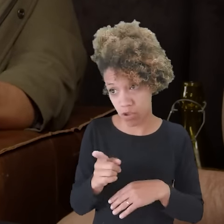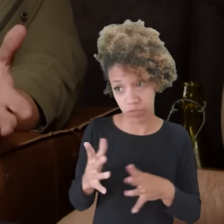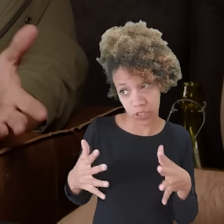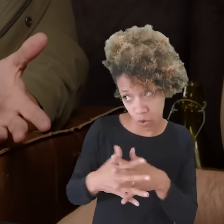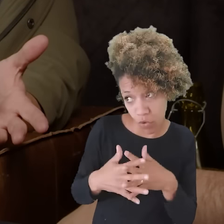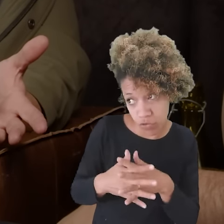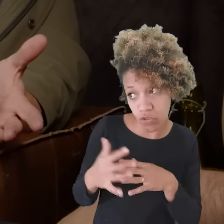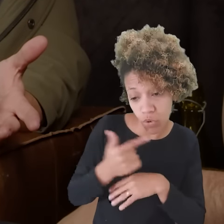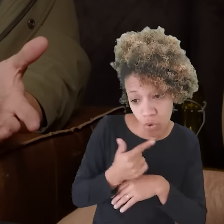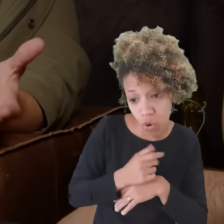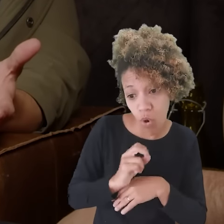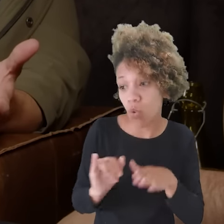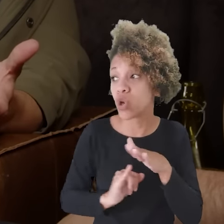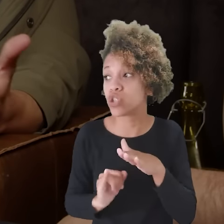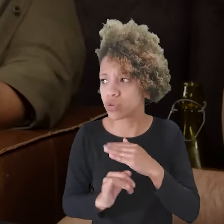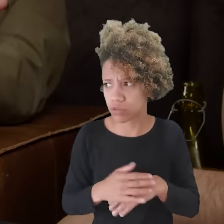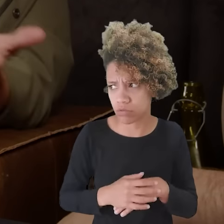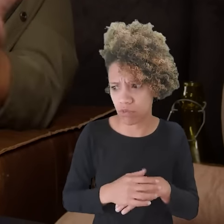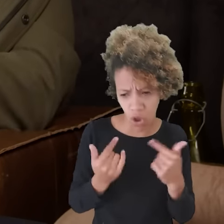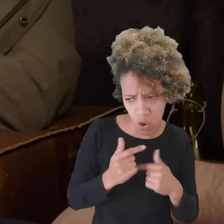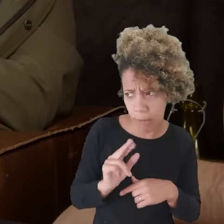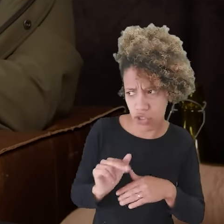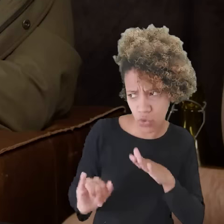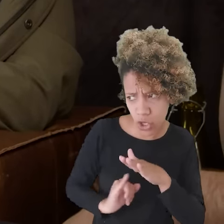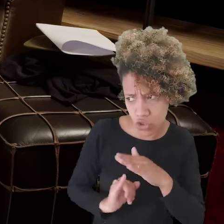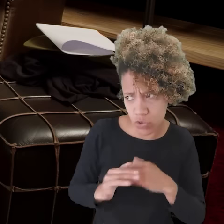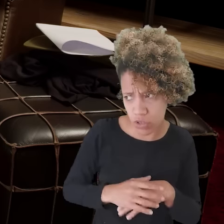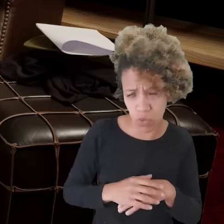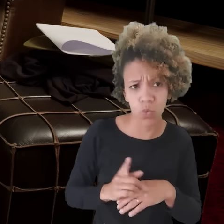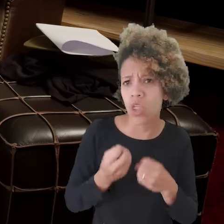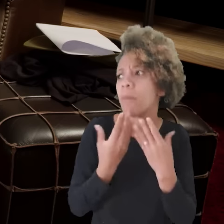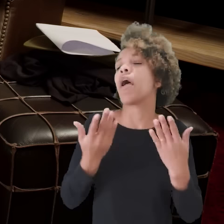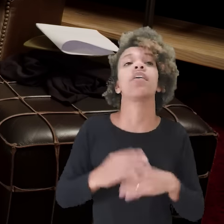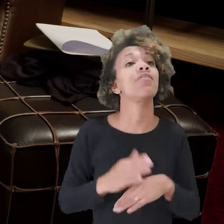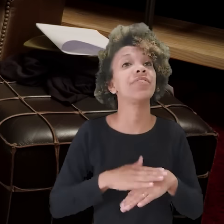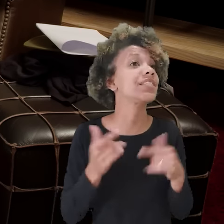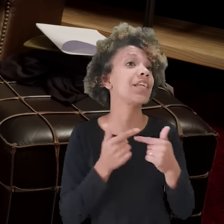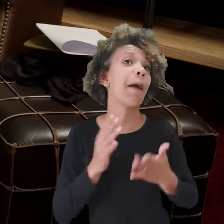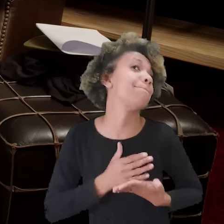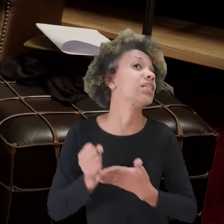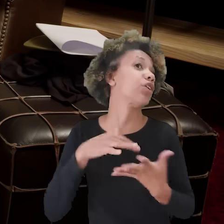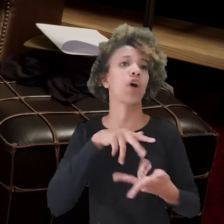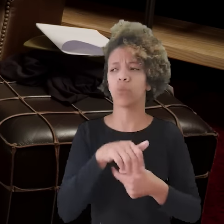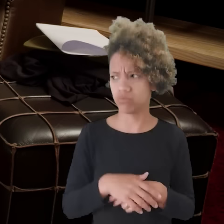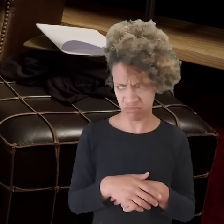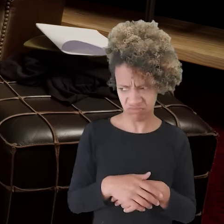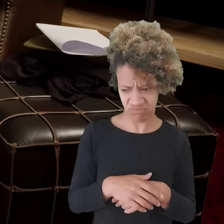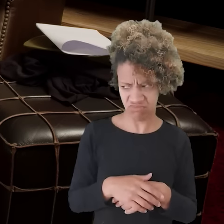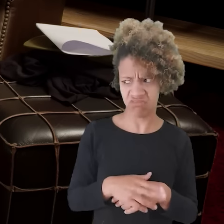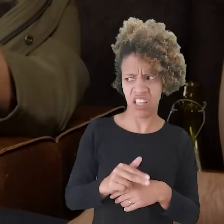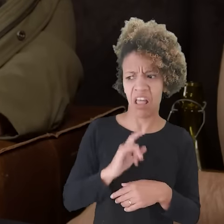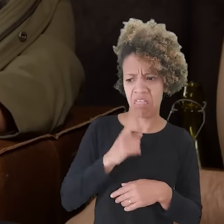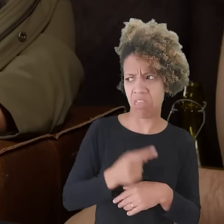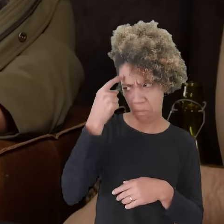você tá confundindo com a média com ONG cara nunca foi ONG comédia não é do bem vamos fazer comédia para salvar o mundo não